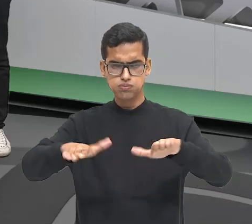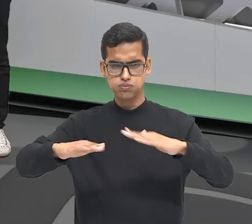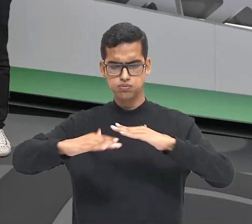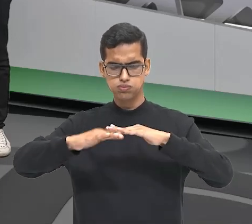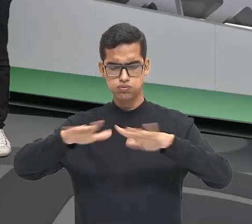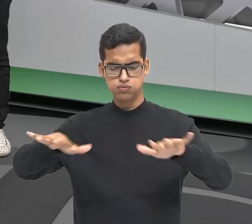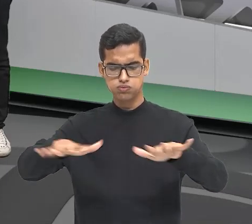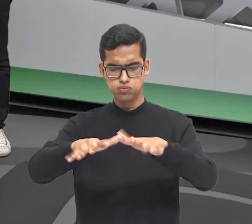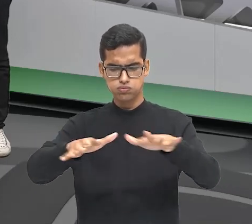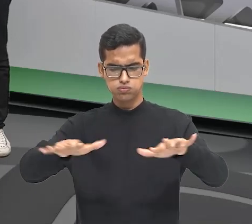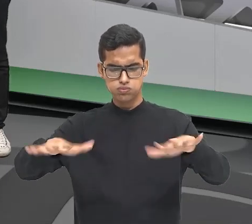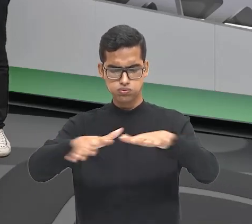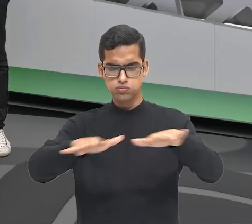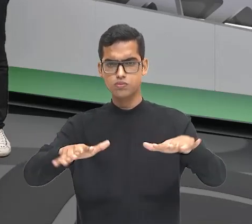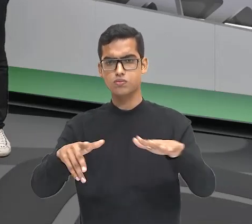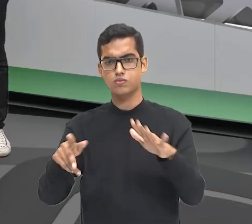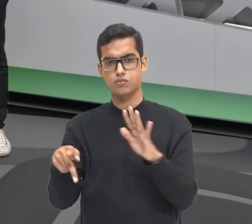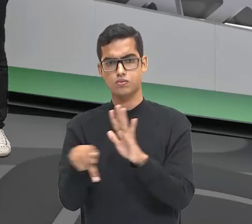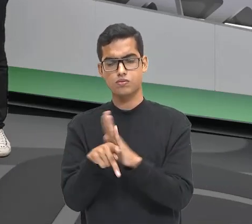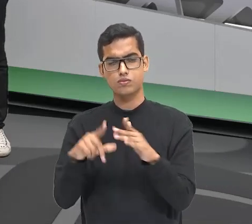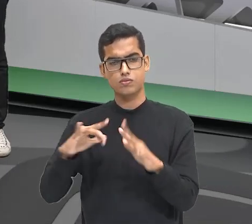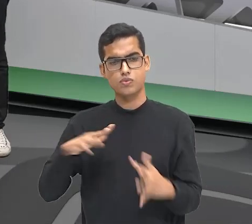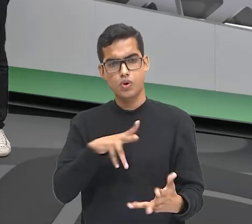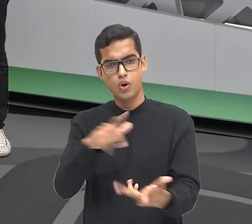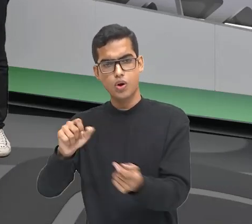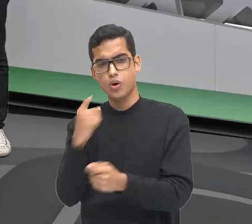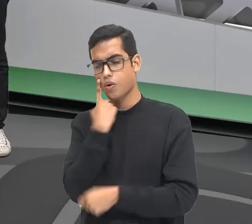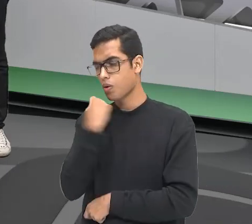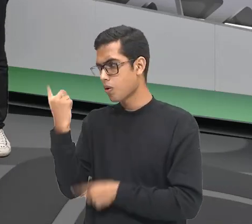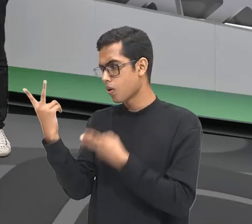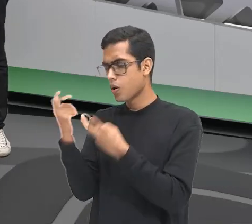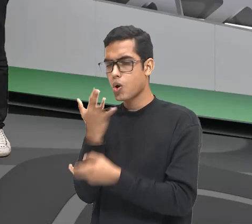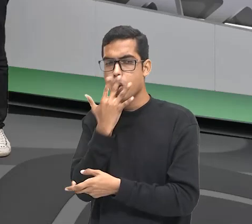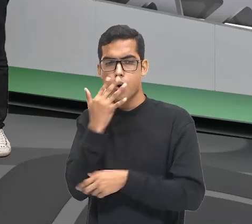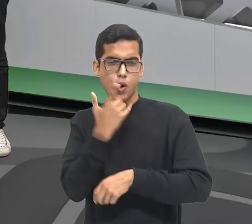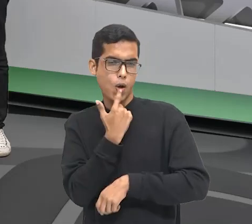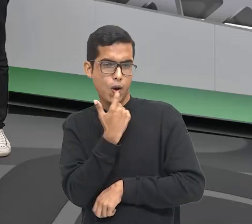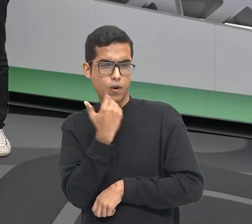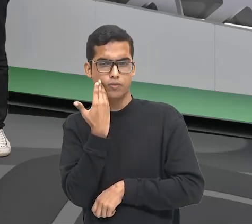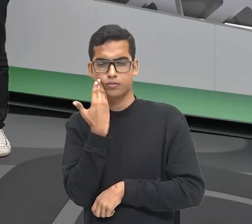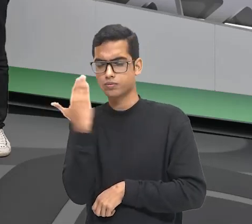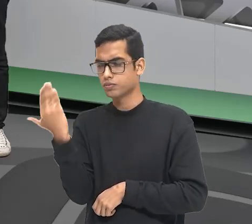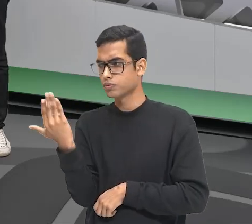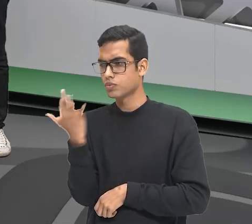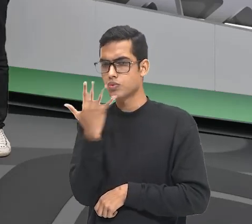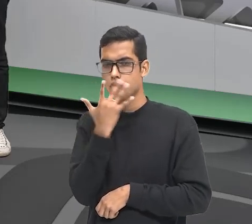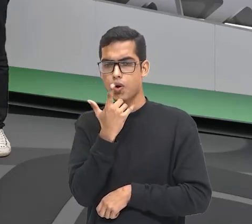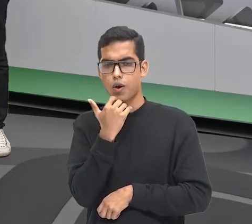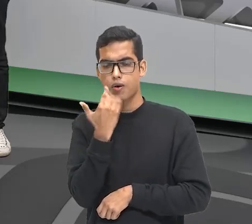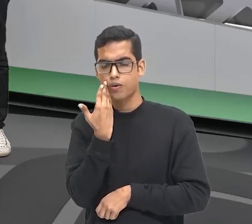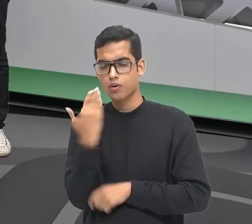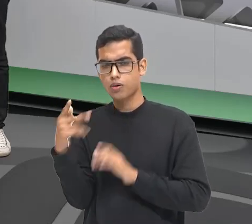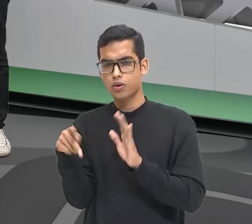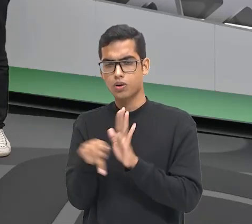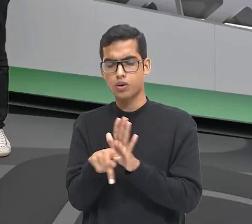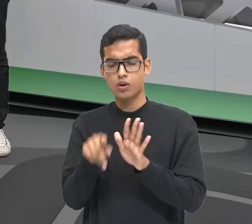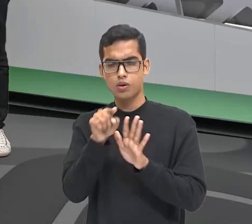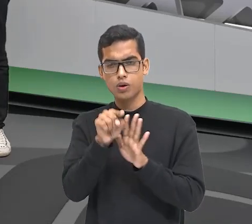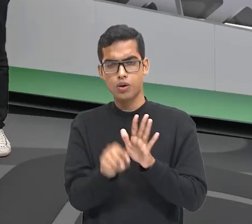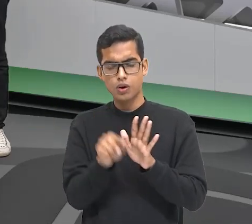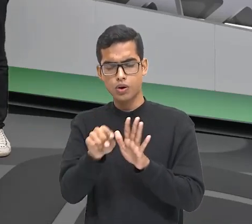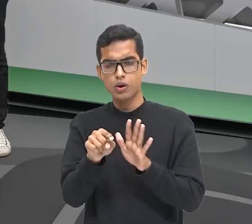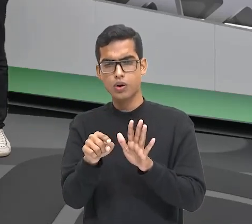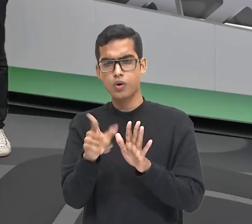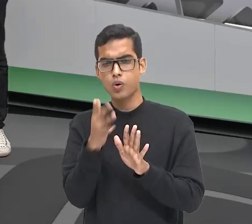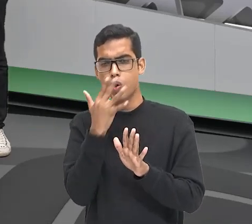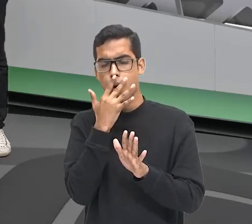geografia, o nosso planeta ele vai ser todo dividido em placas. Ó, observa aí que nós temos aqui as placas, né, em vermelho